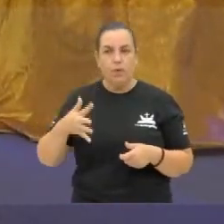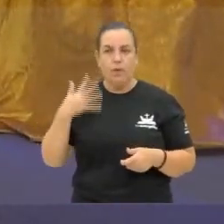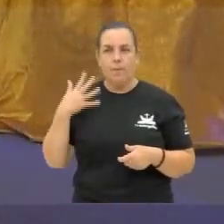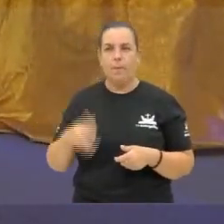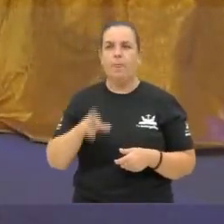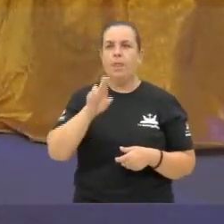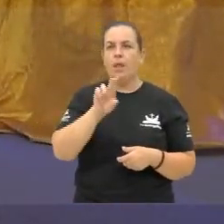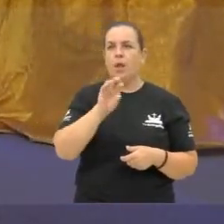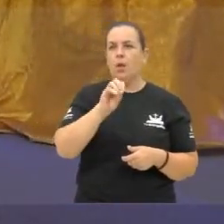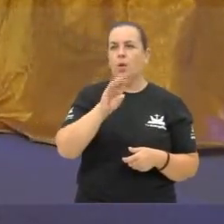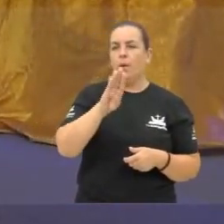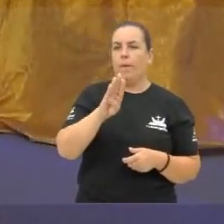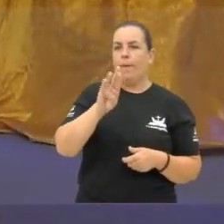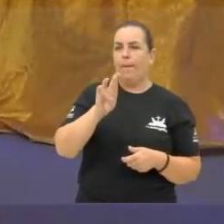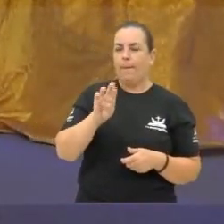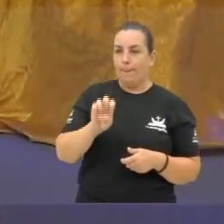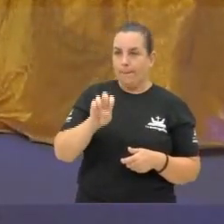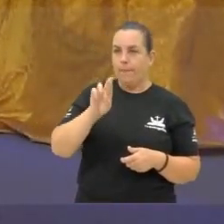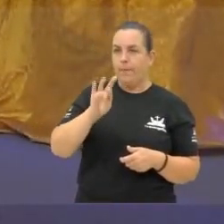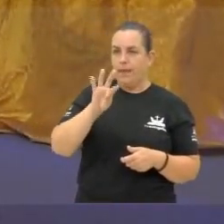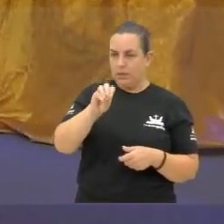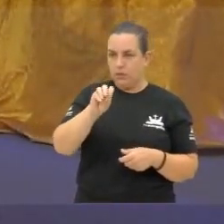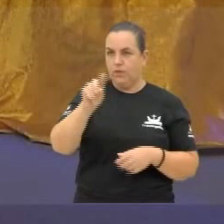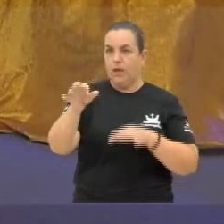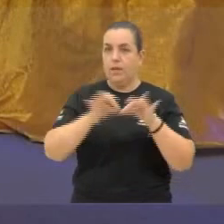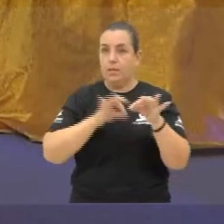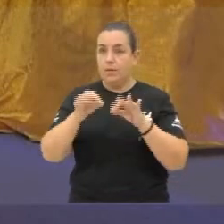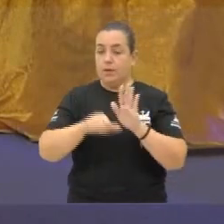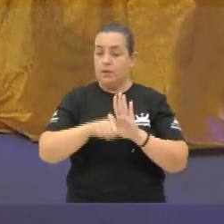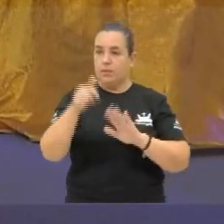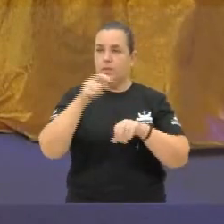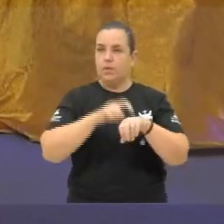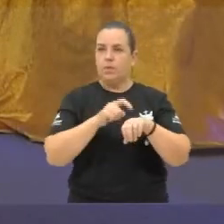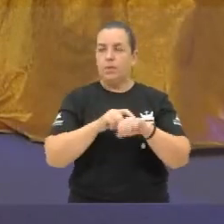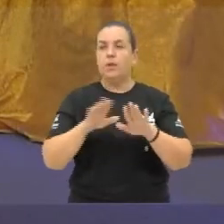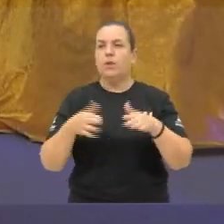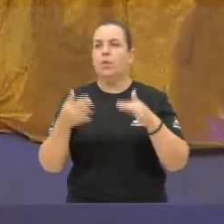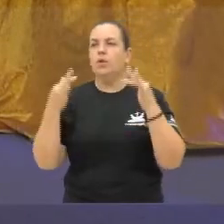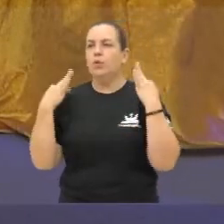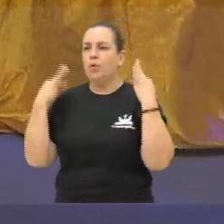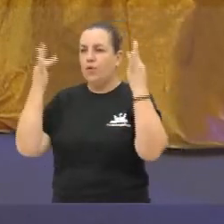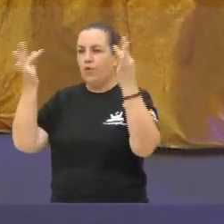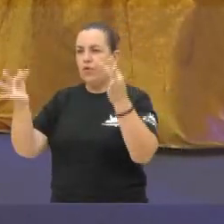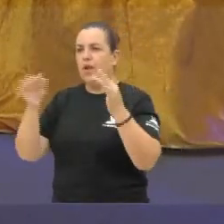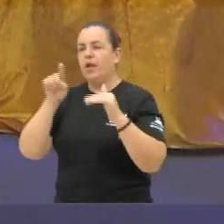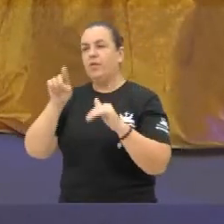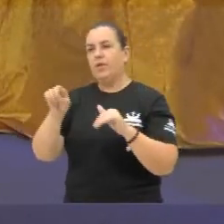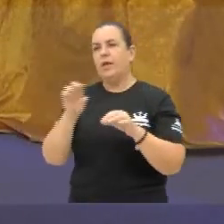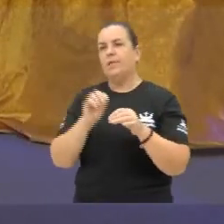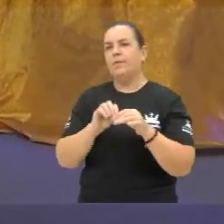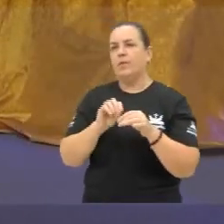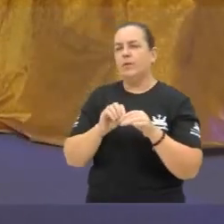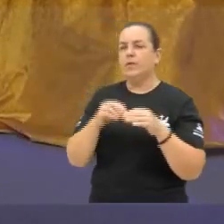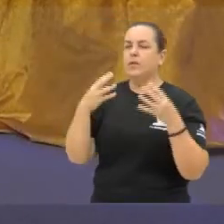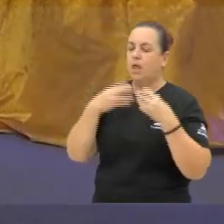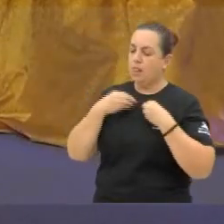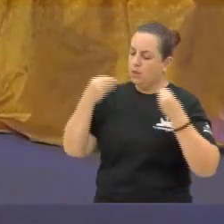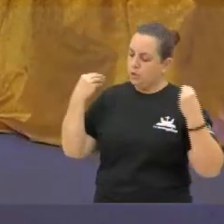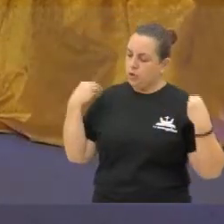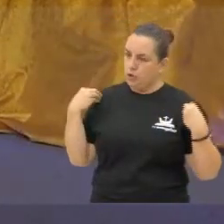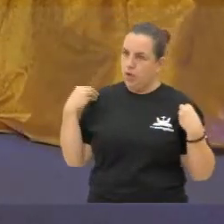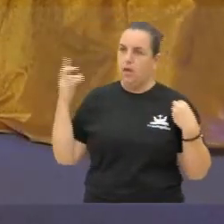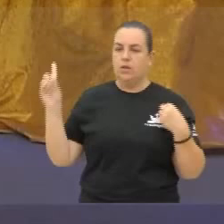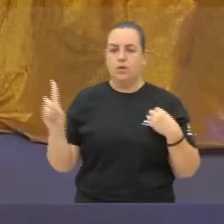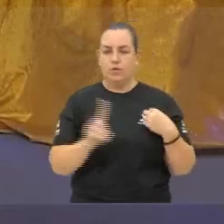Roberto Tanuz vai se preparar para fazer esse primeiro momento de pregação, enquanto o Frei, ele tira a capa e o Frei vem